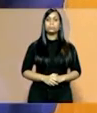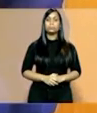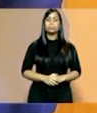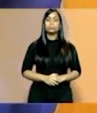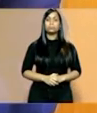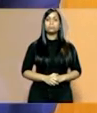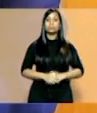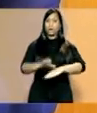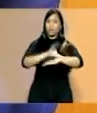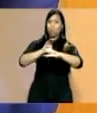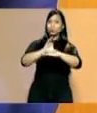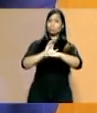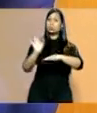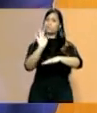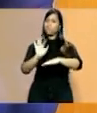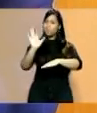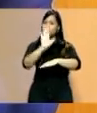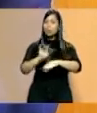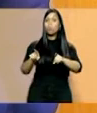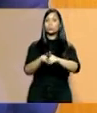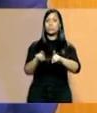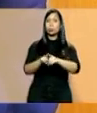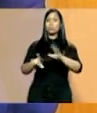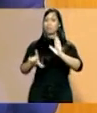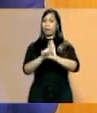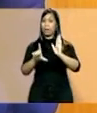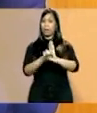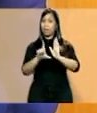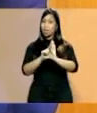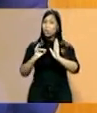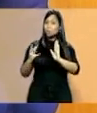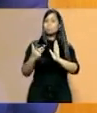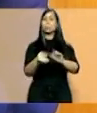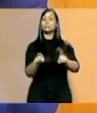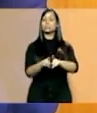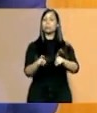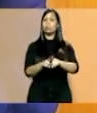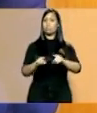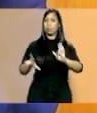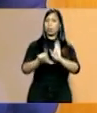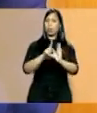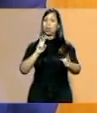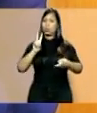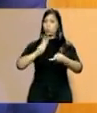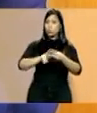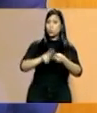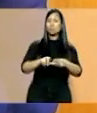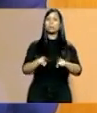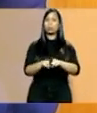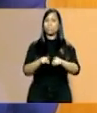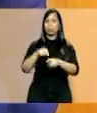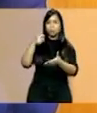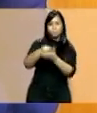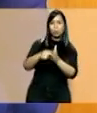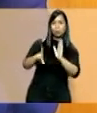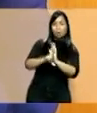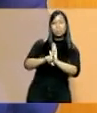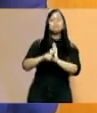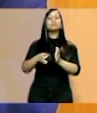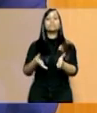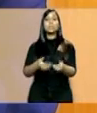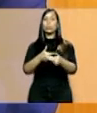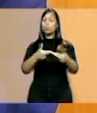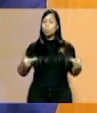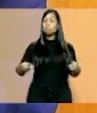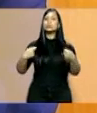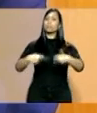A Constituição Federal, o Código Civil, o Código Penal, o Código de Defesa do Consumidor são legislações que